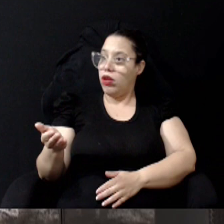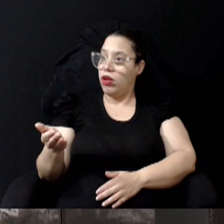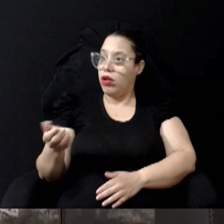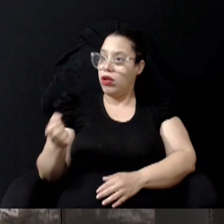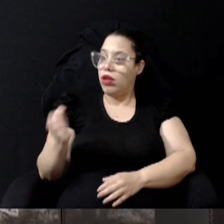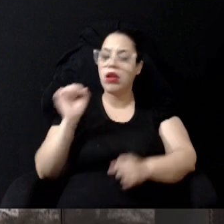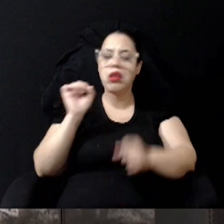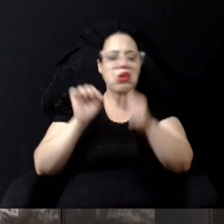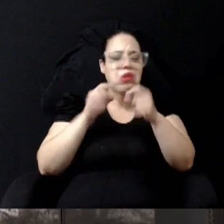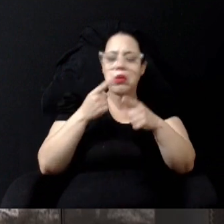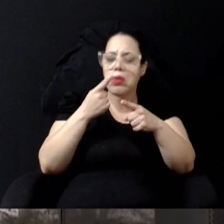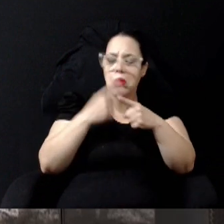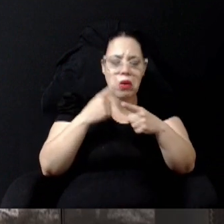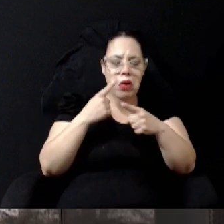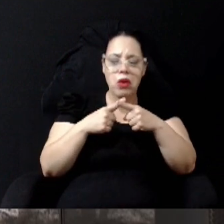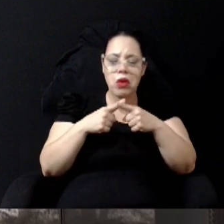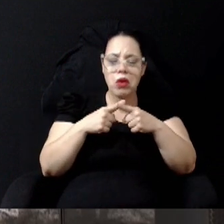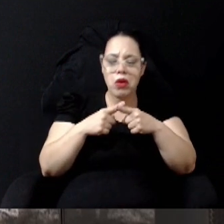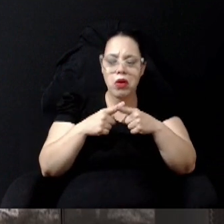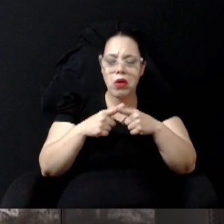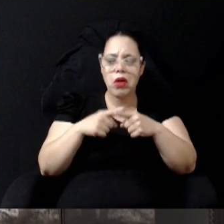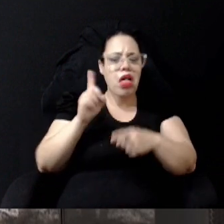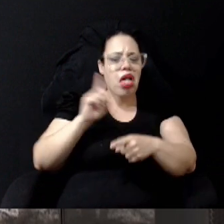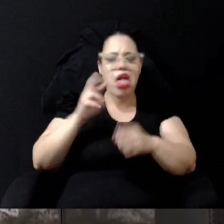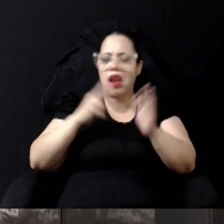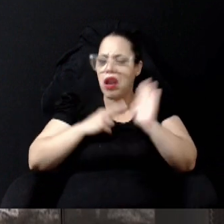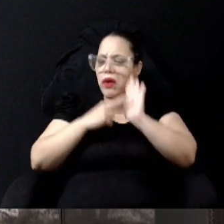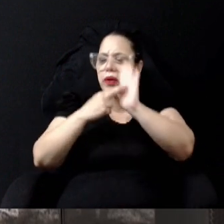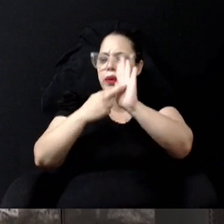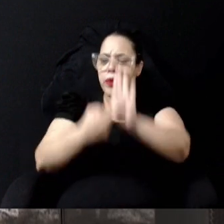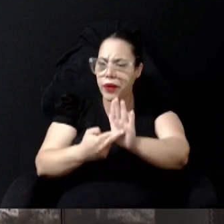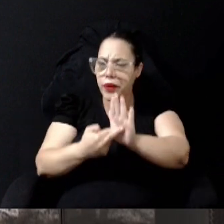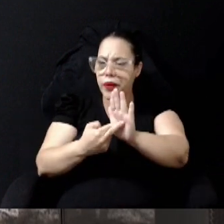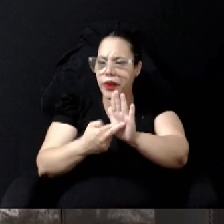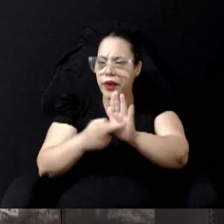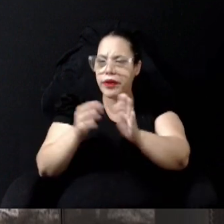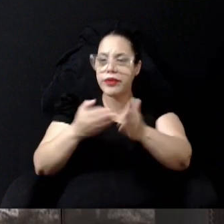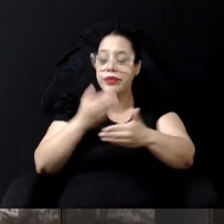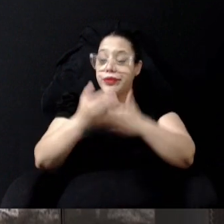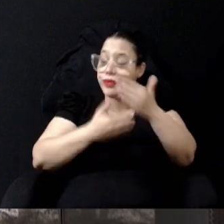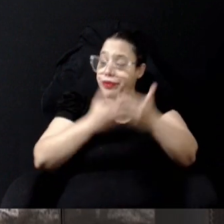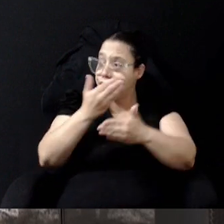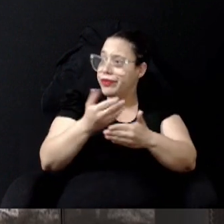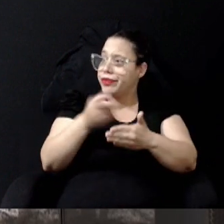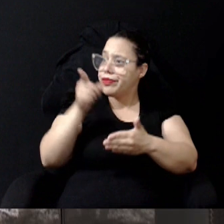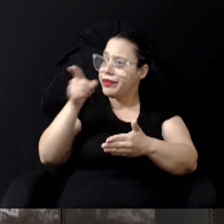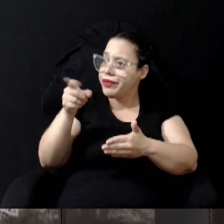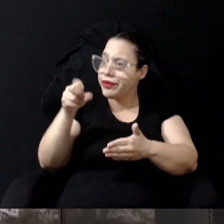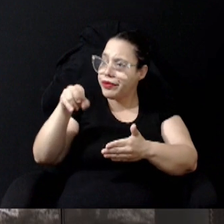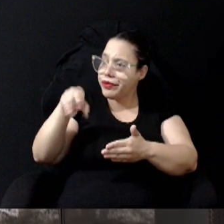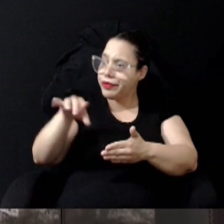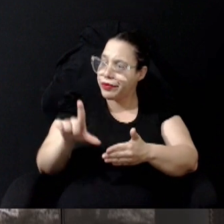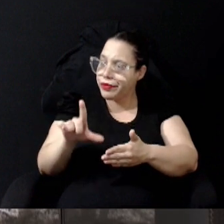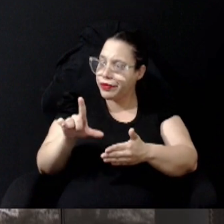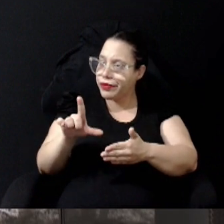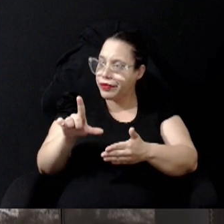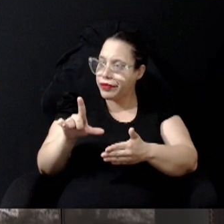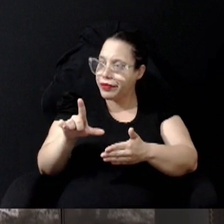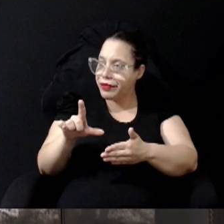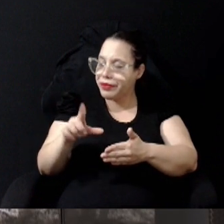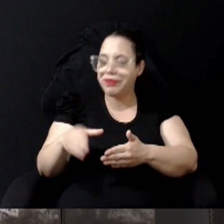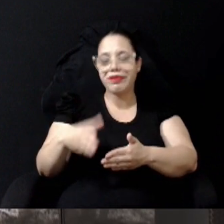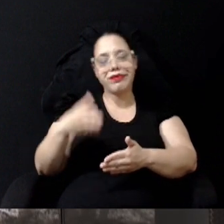que não reconhecer a contribuição que a ANIL tem para a cidade de